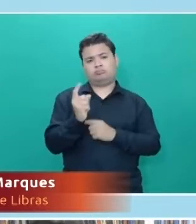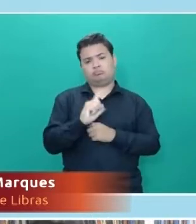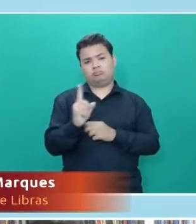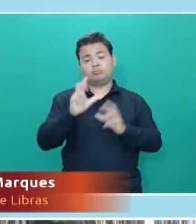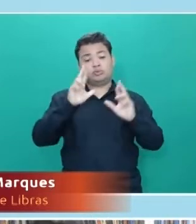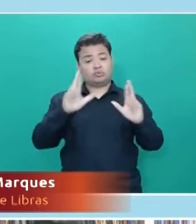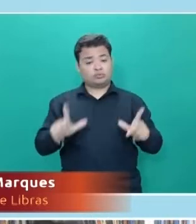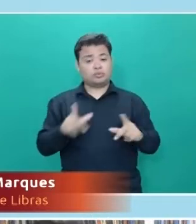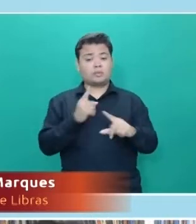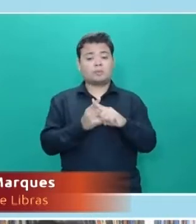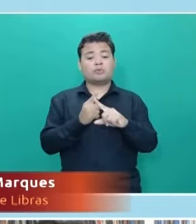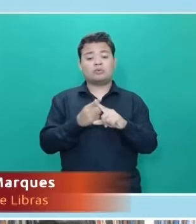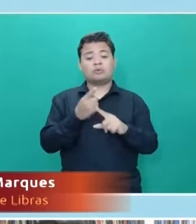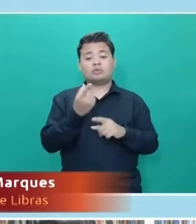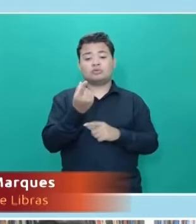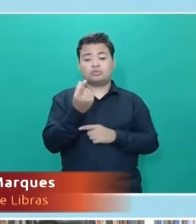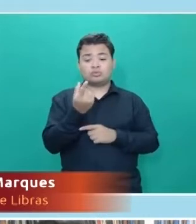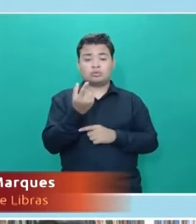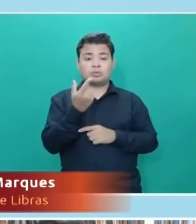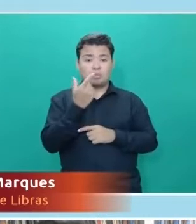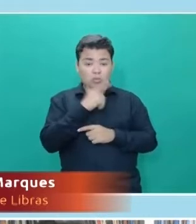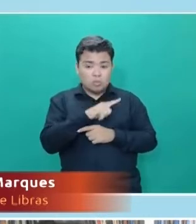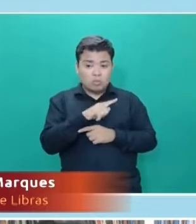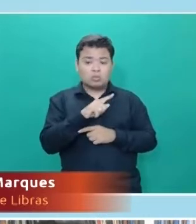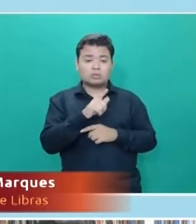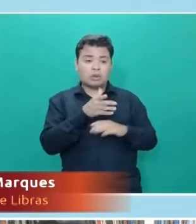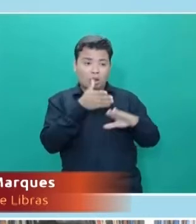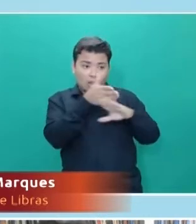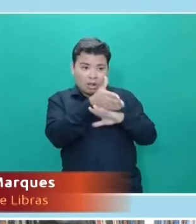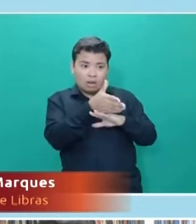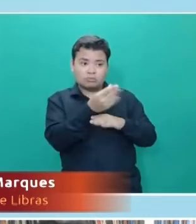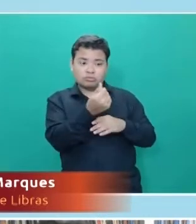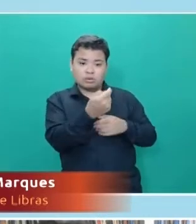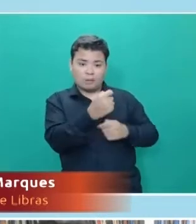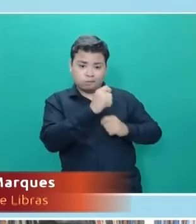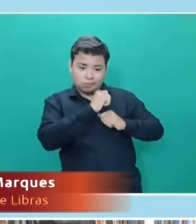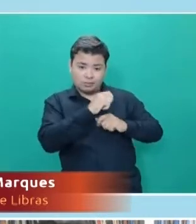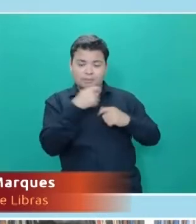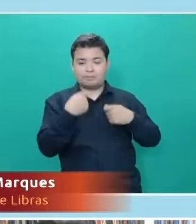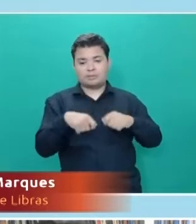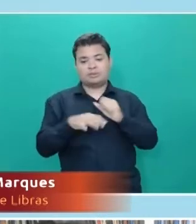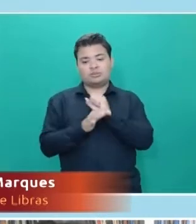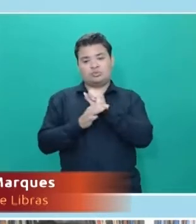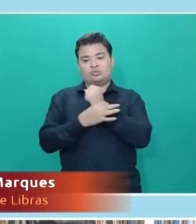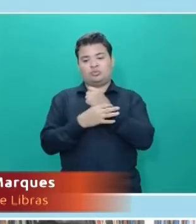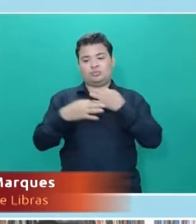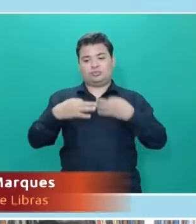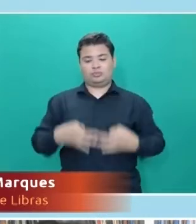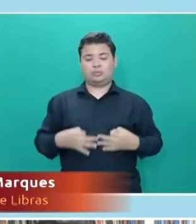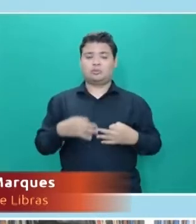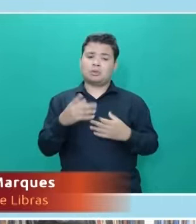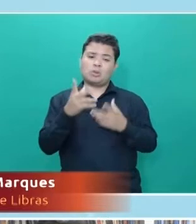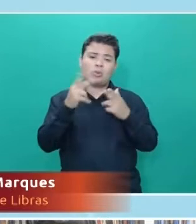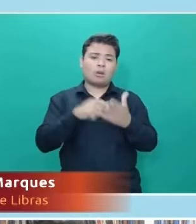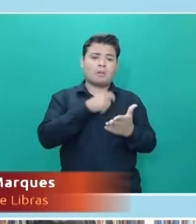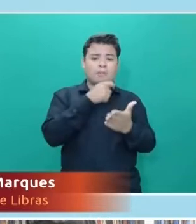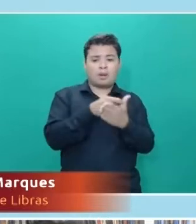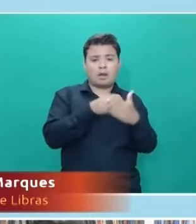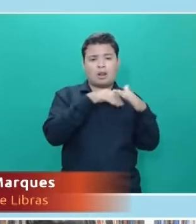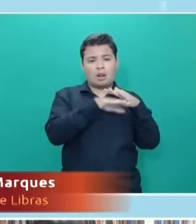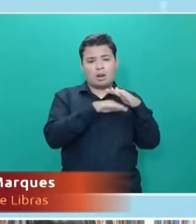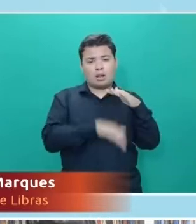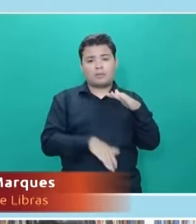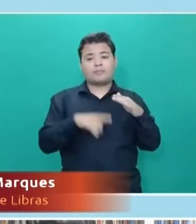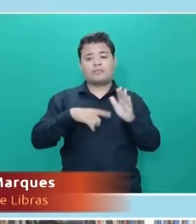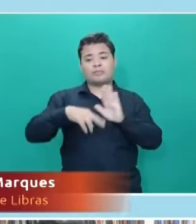acesso à proteção previdenciária, tem que ter um caráter de segurado. Ou, logicamente, há uma contratação e existem regras objetivas